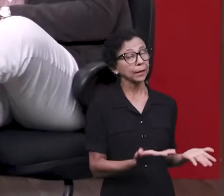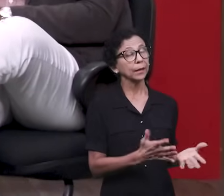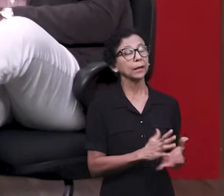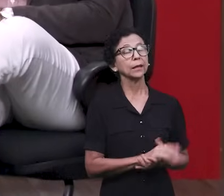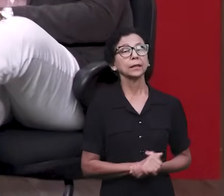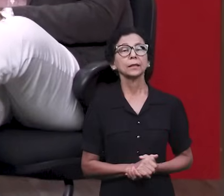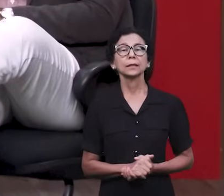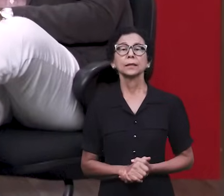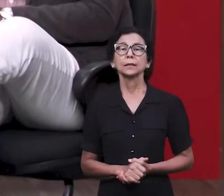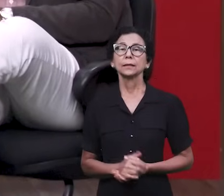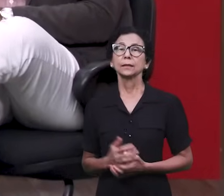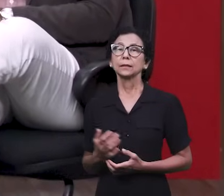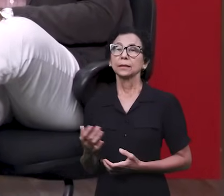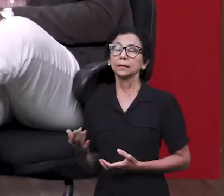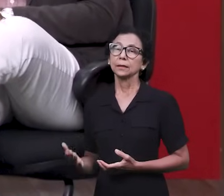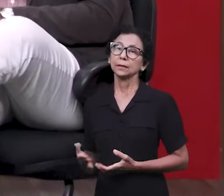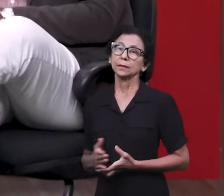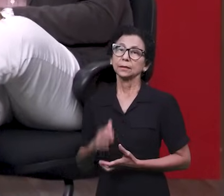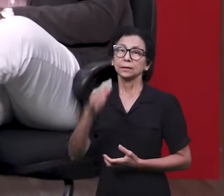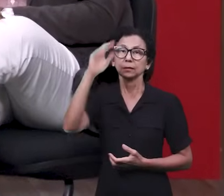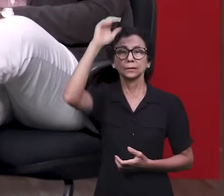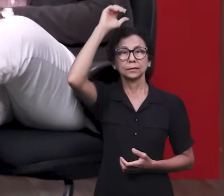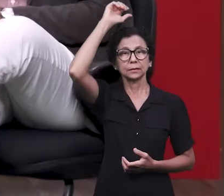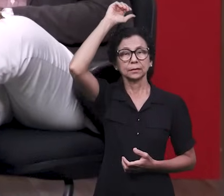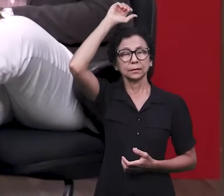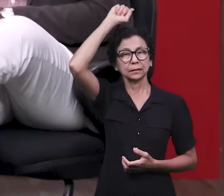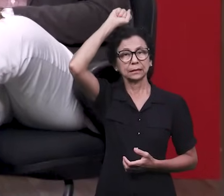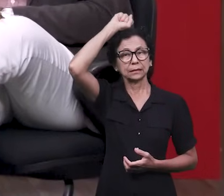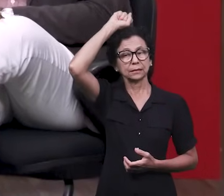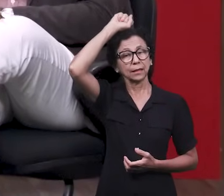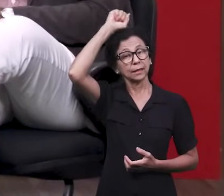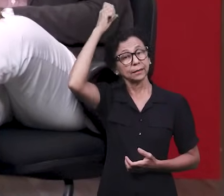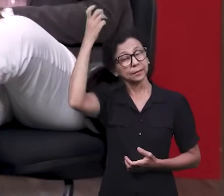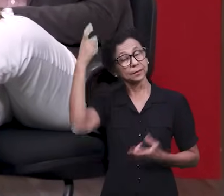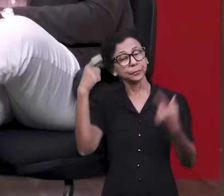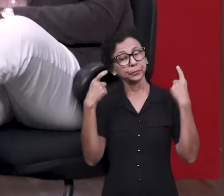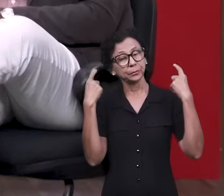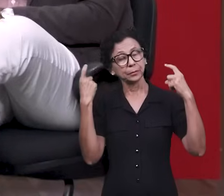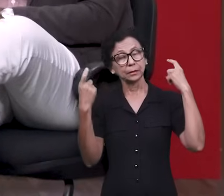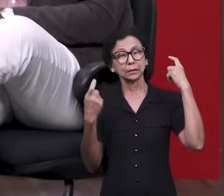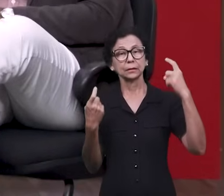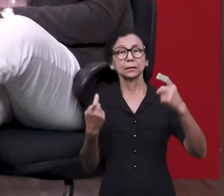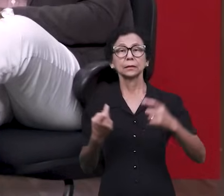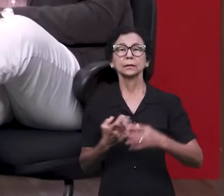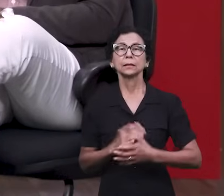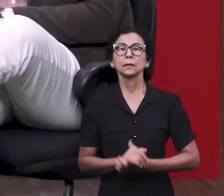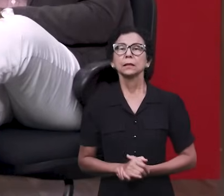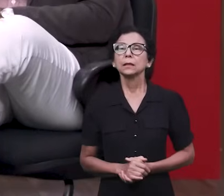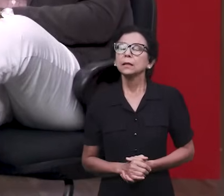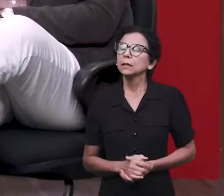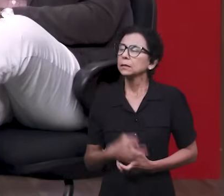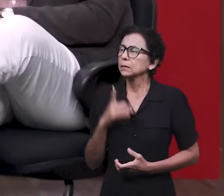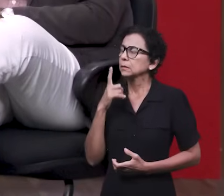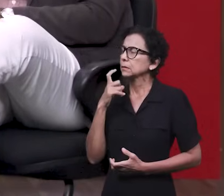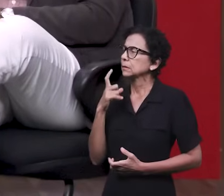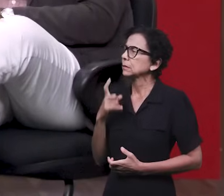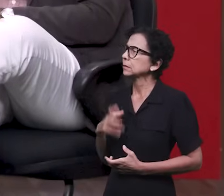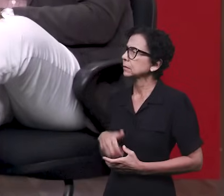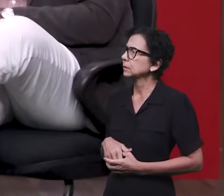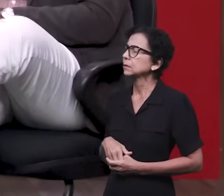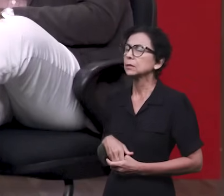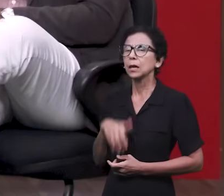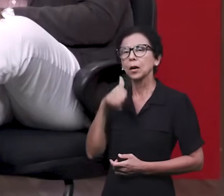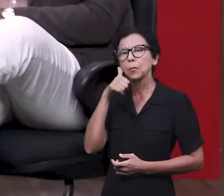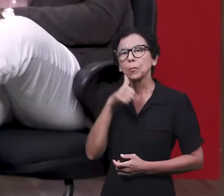Sara, né, conforme essa explanação aqui do Vinícius, muito interessante, preocupada